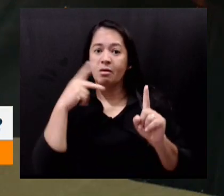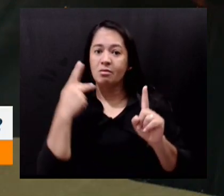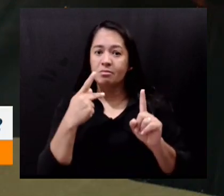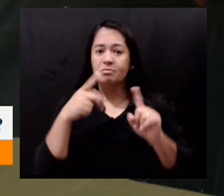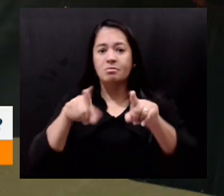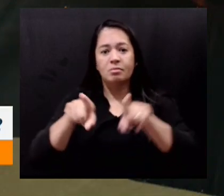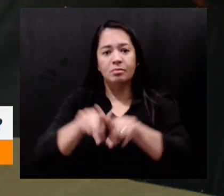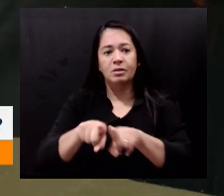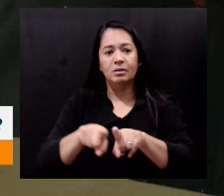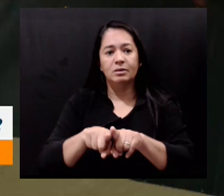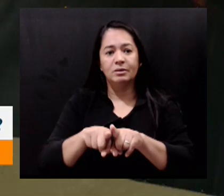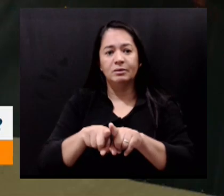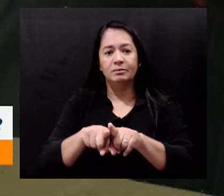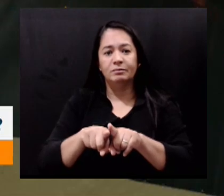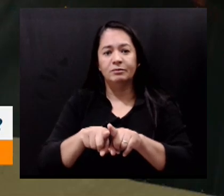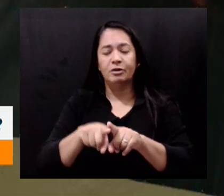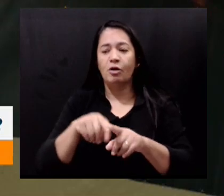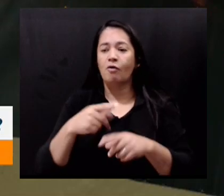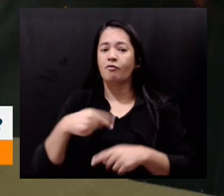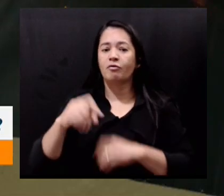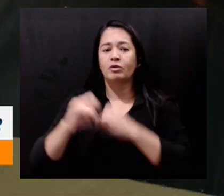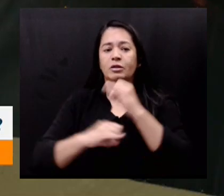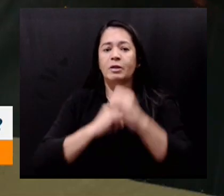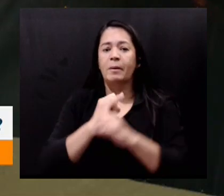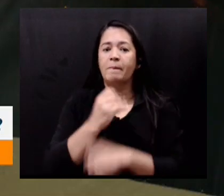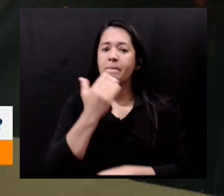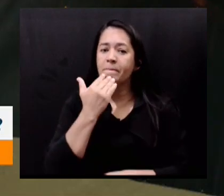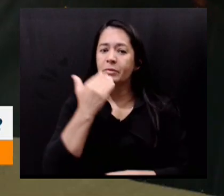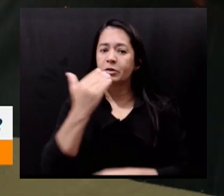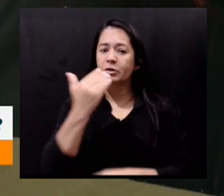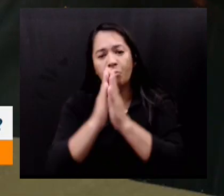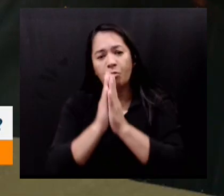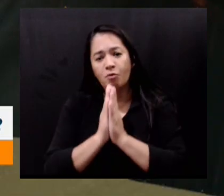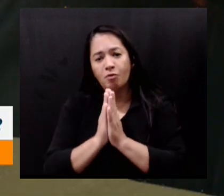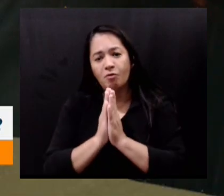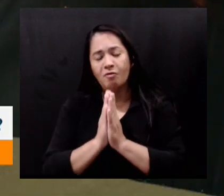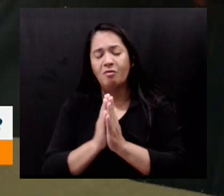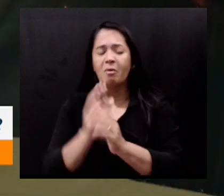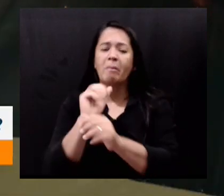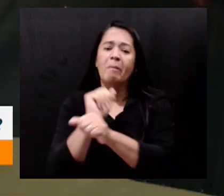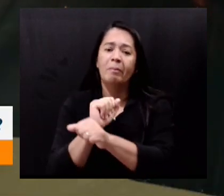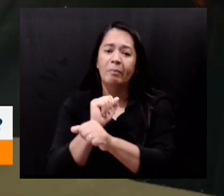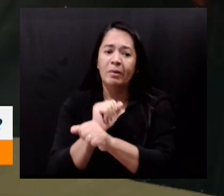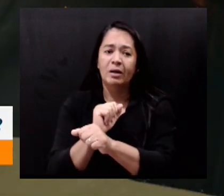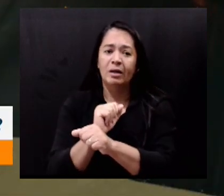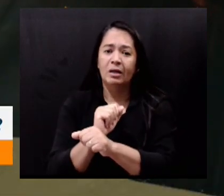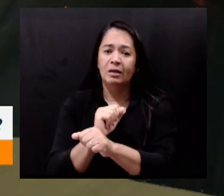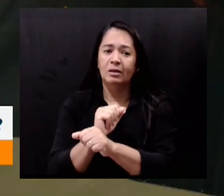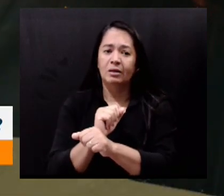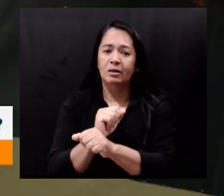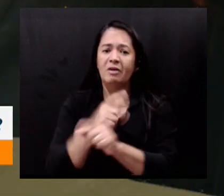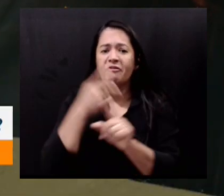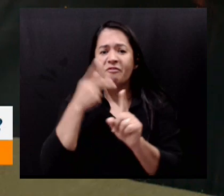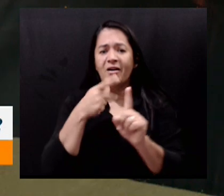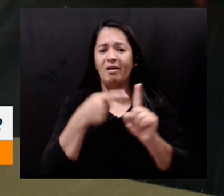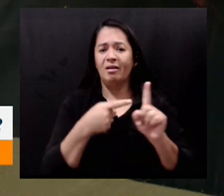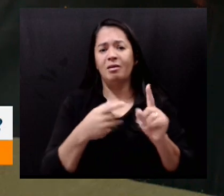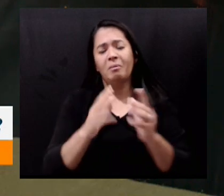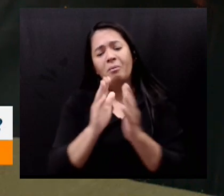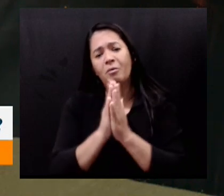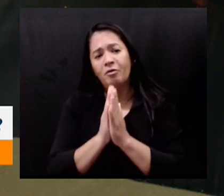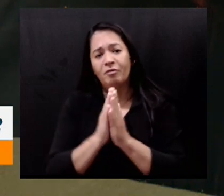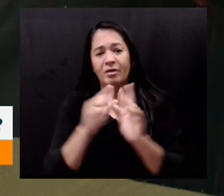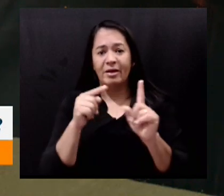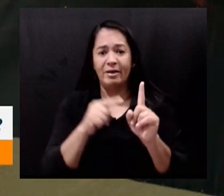indo para a internet pedindo, né, por favor, para as pessoas pararem de falar da filha. A menina já tinha um quadro